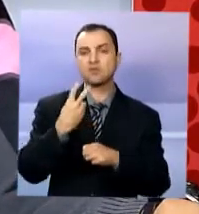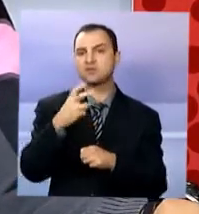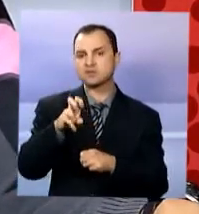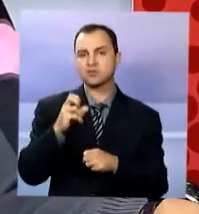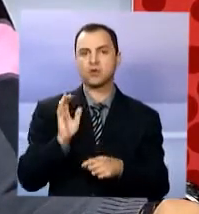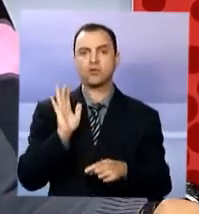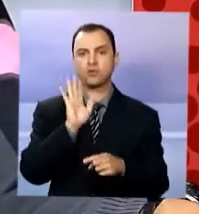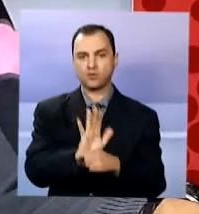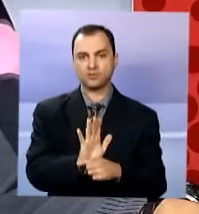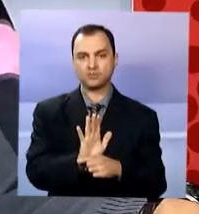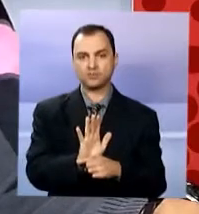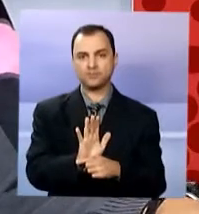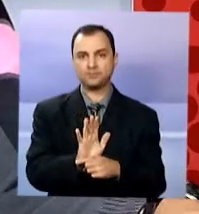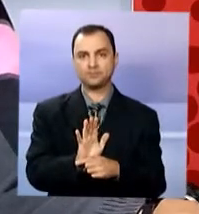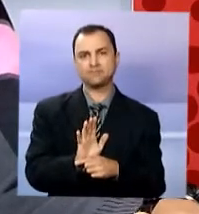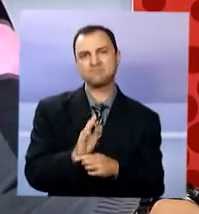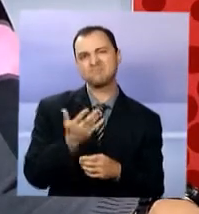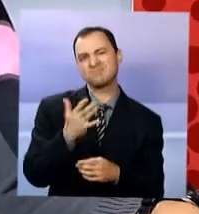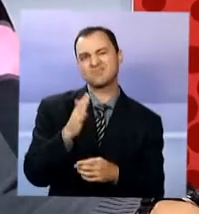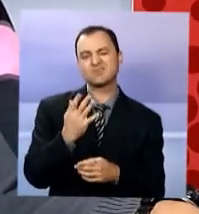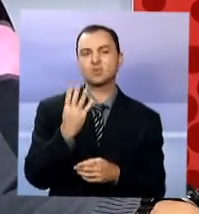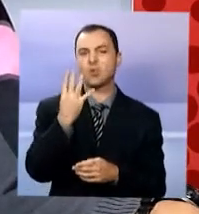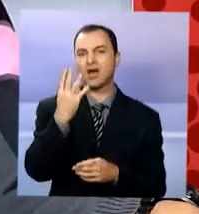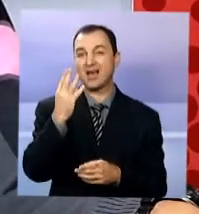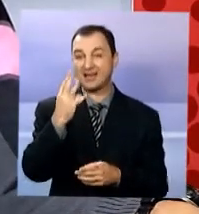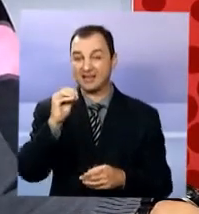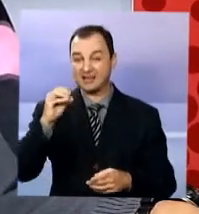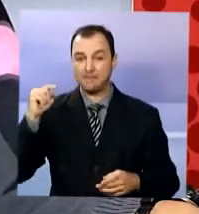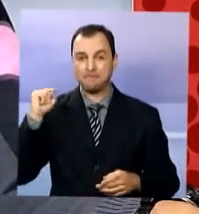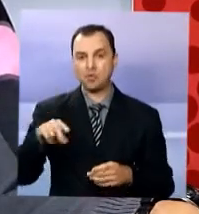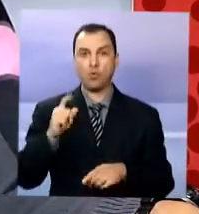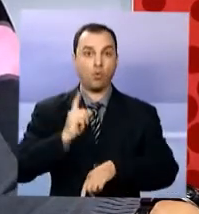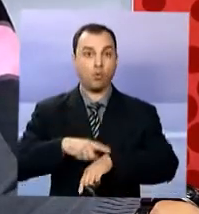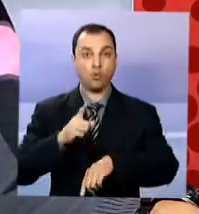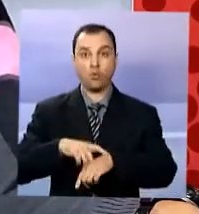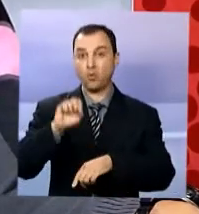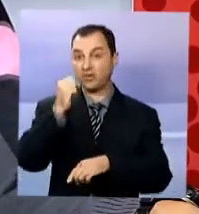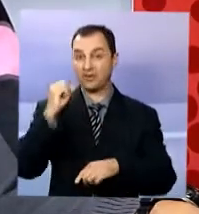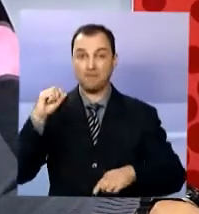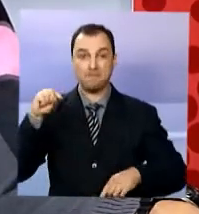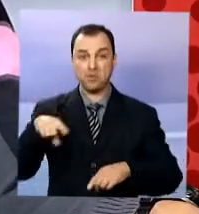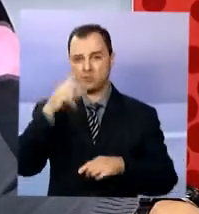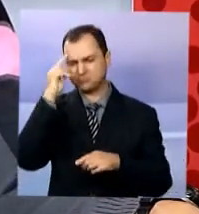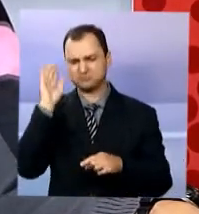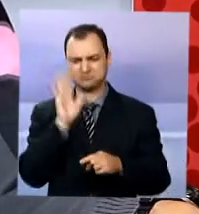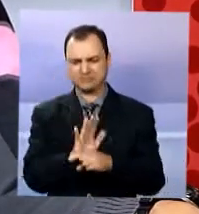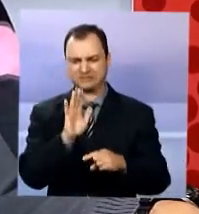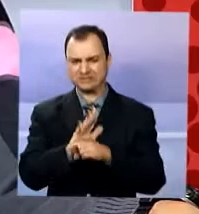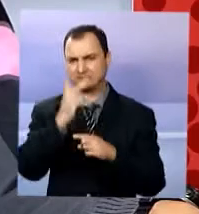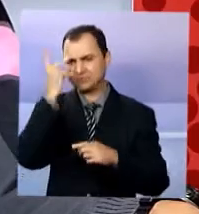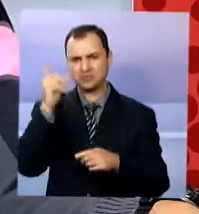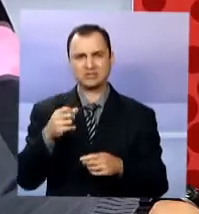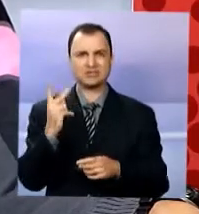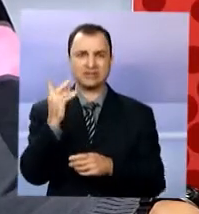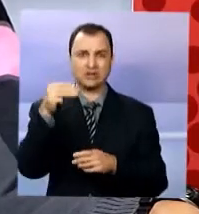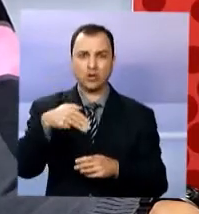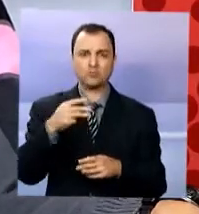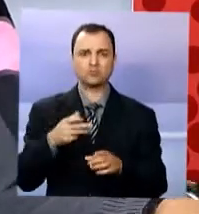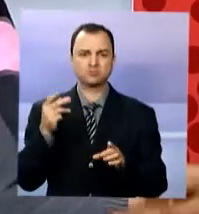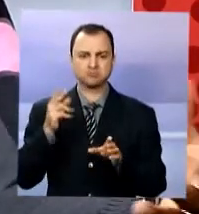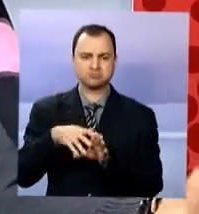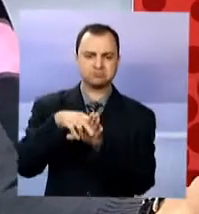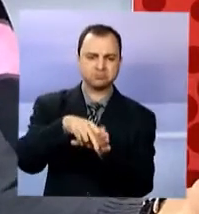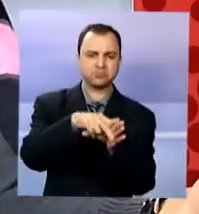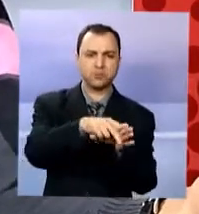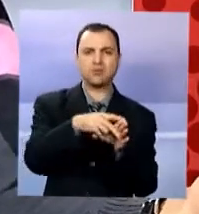atendi fiz mais ou menos 40.000 horas que você tem 80 mil atendimentos em mais de 150 mil km a cavalo